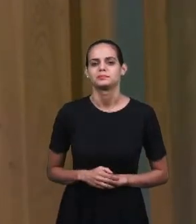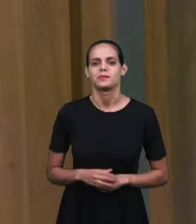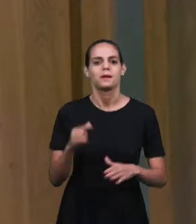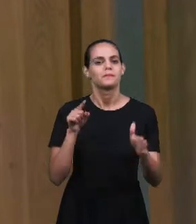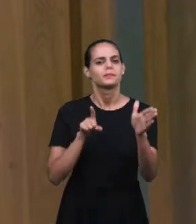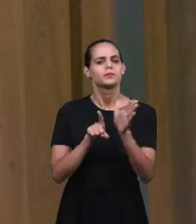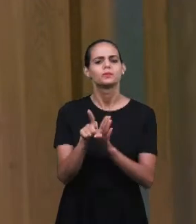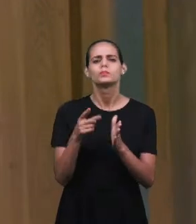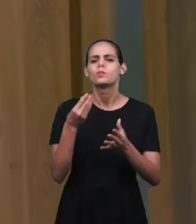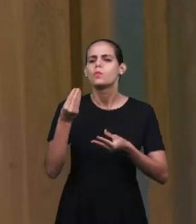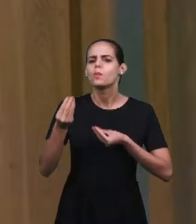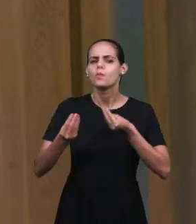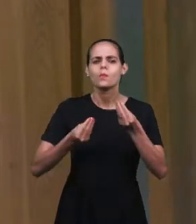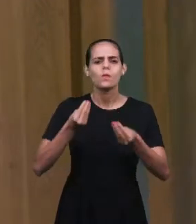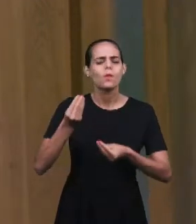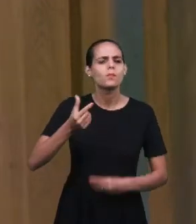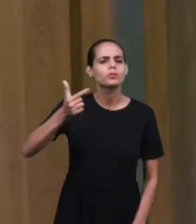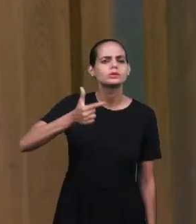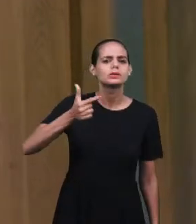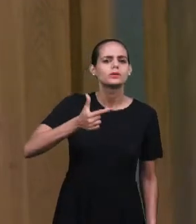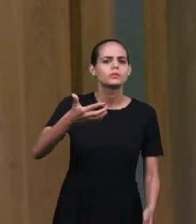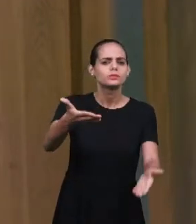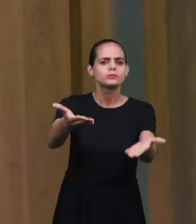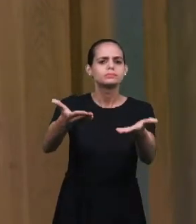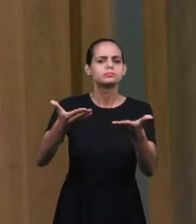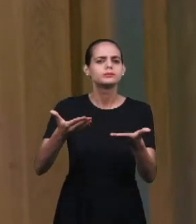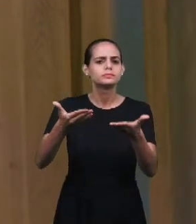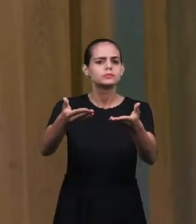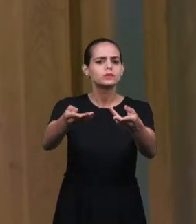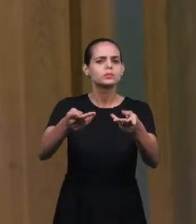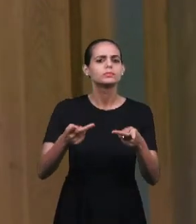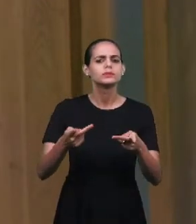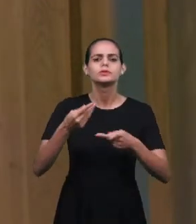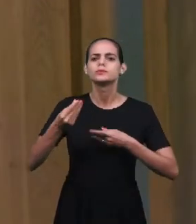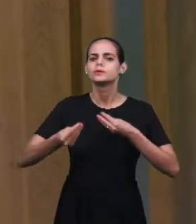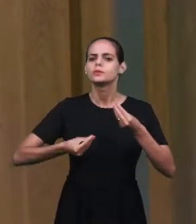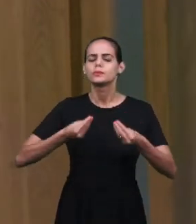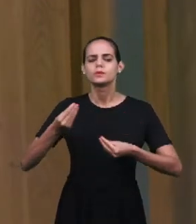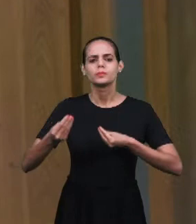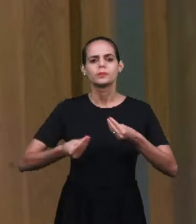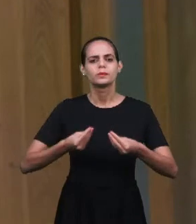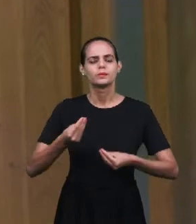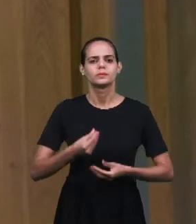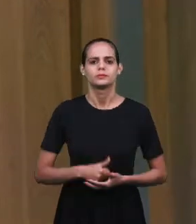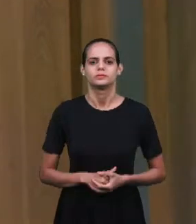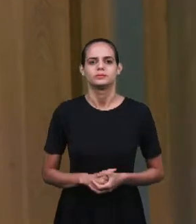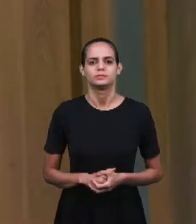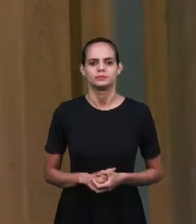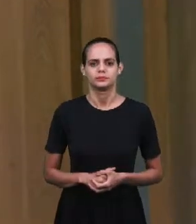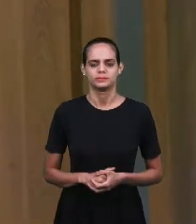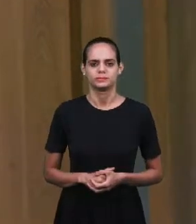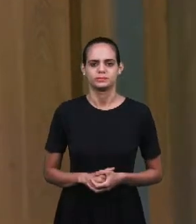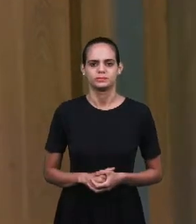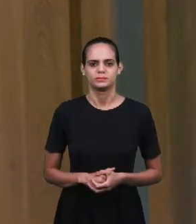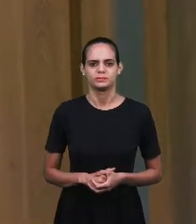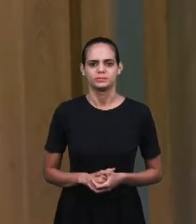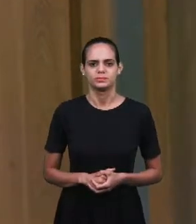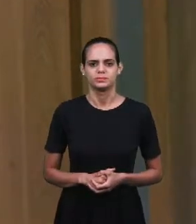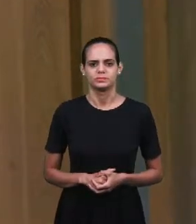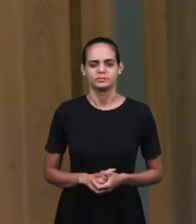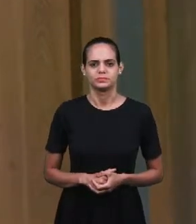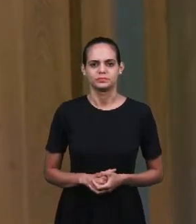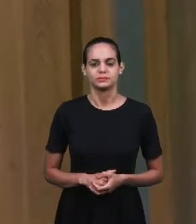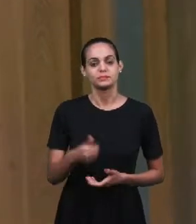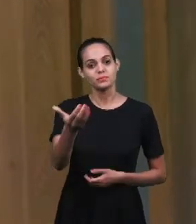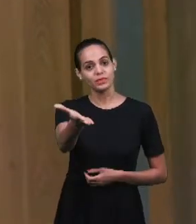feito o segundo convite. Então, a forma como foi feito foi quando ali no versículo está escrito: vinde,